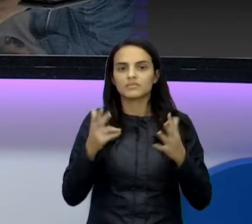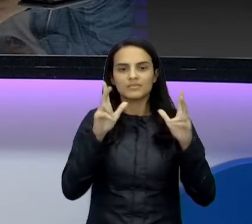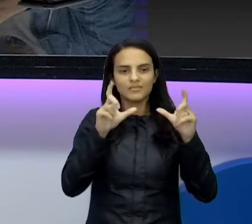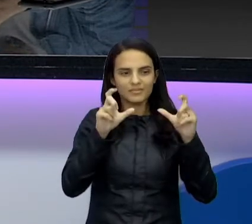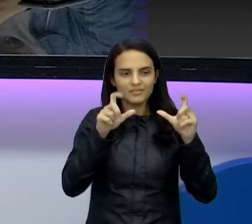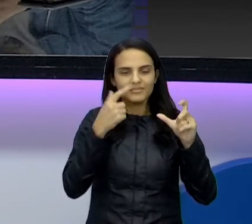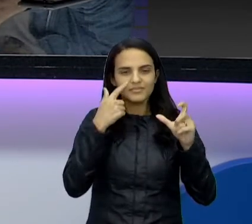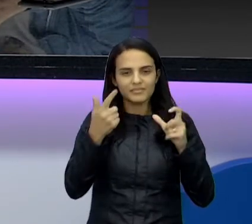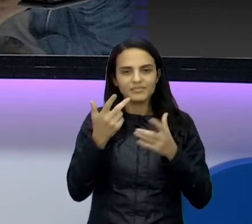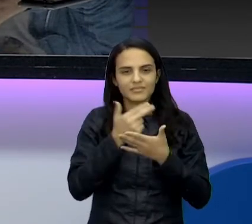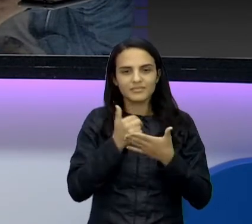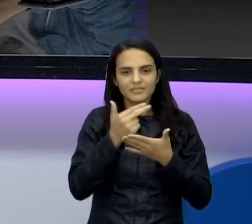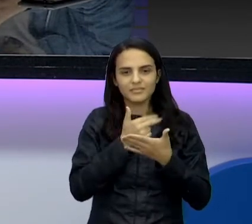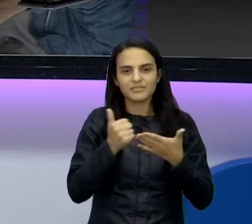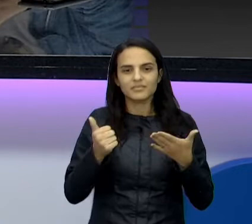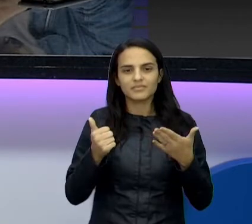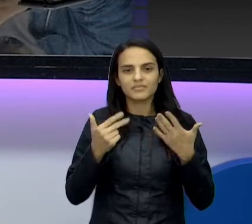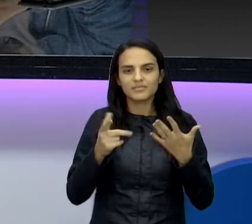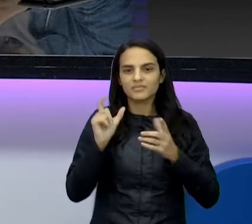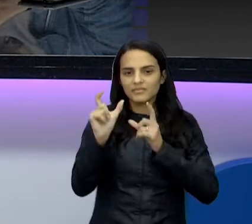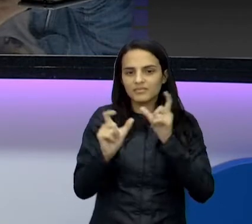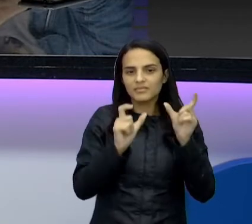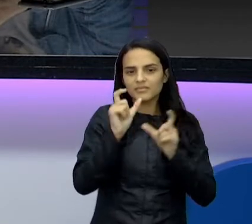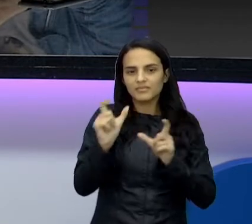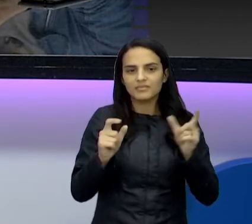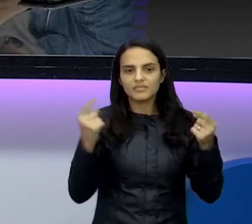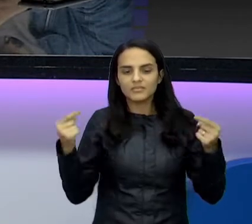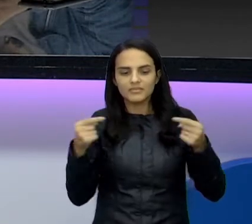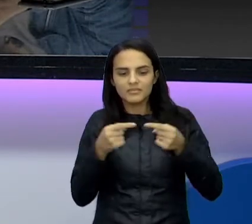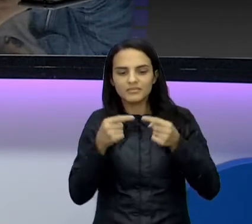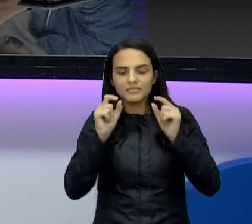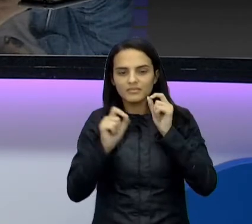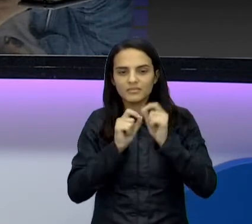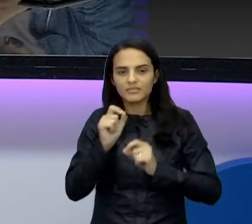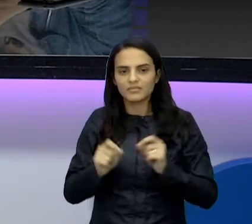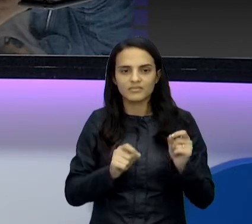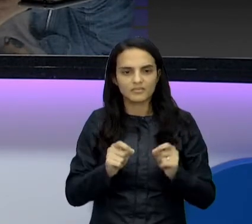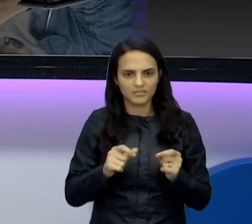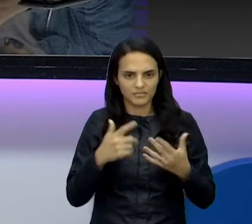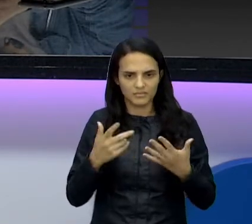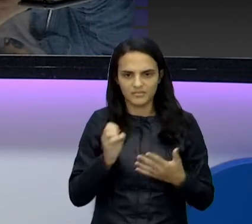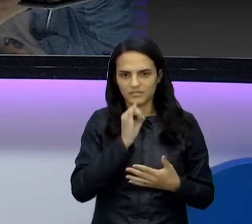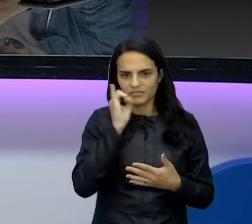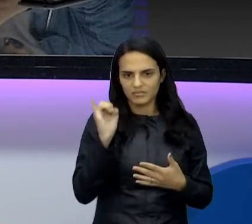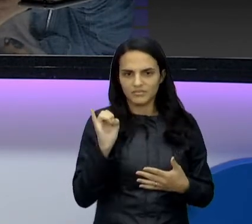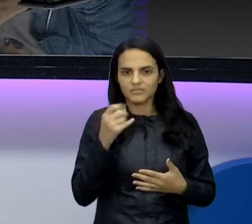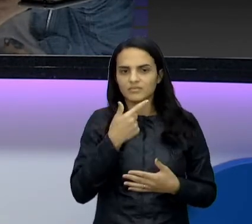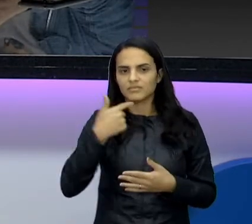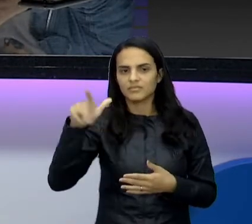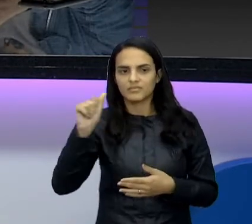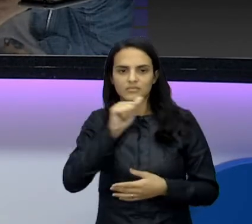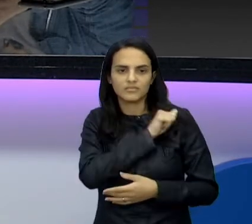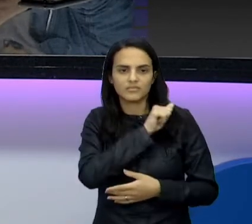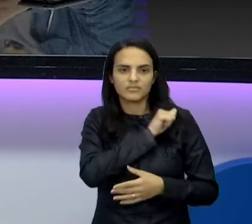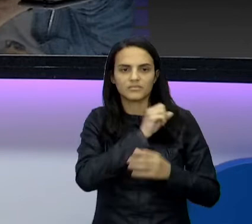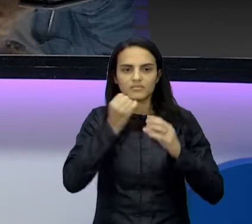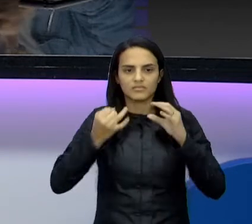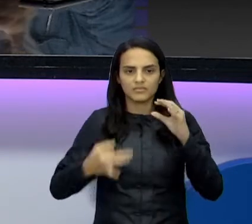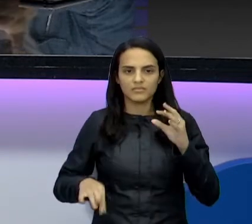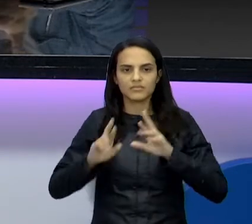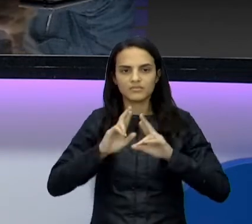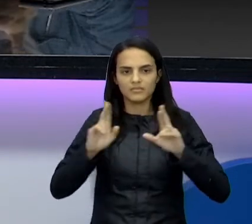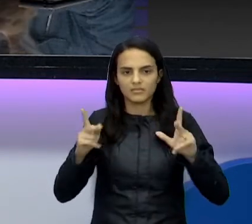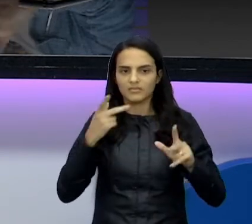imagem, né? Sim. Imagem e palavra, que relação que é estabelecida? Será que se fosse um outro aluno com outras características,